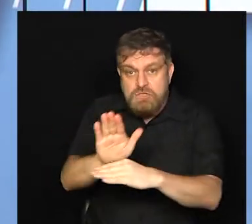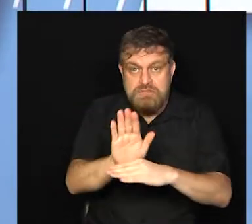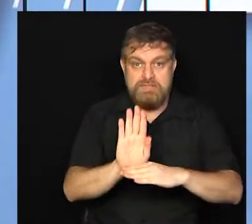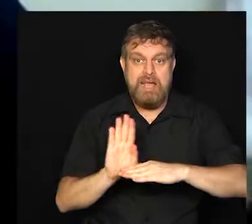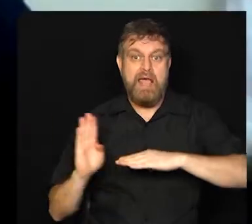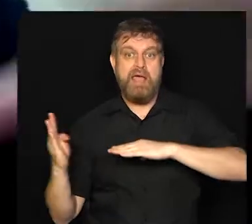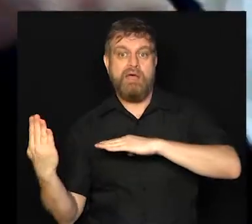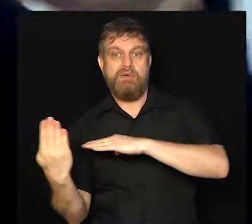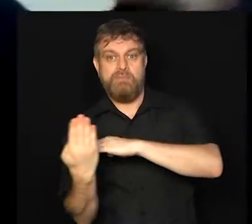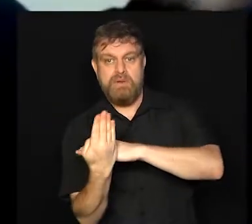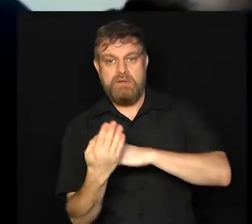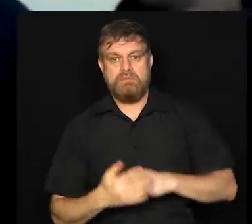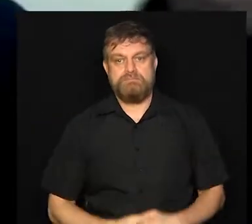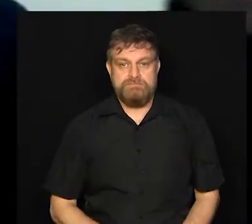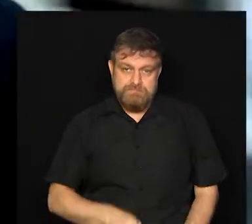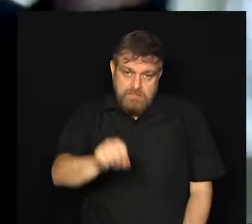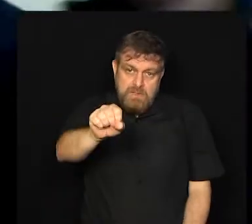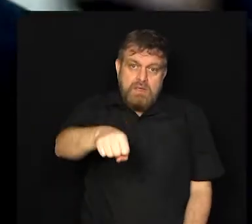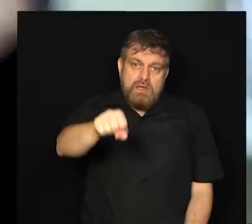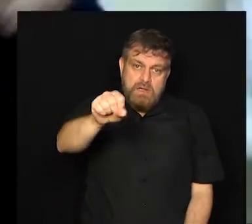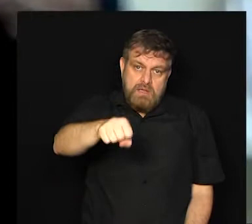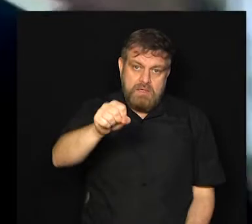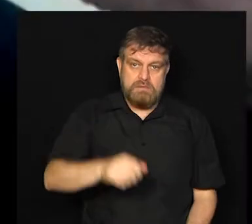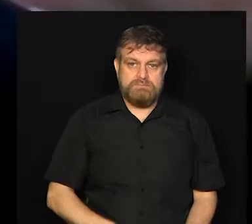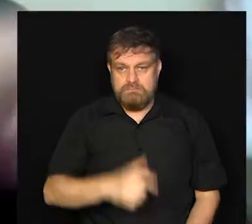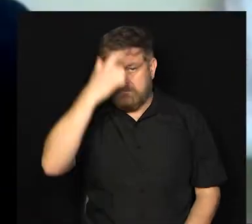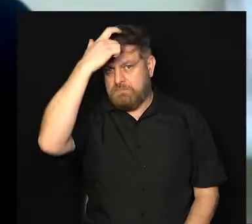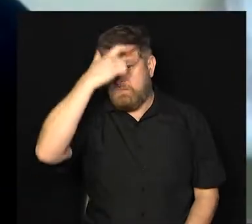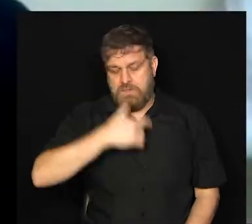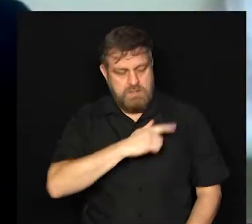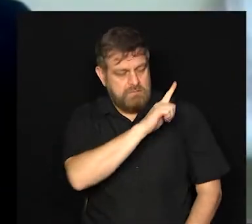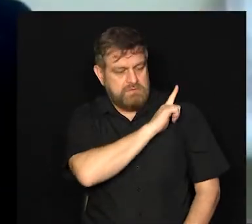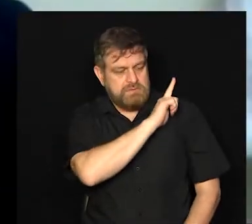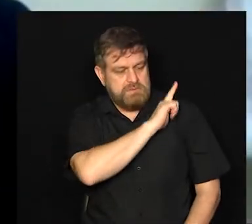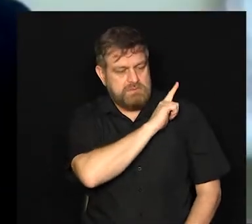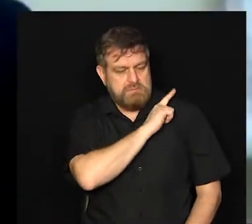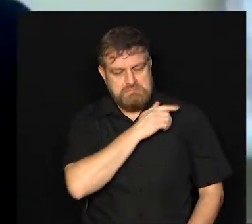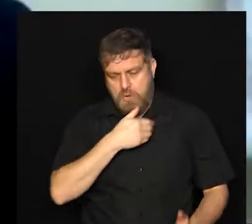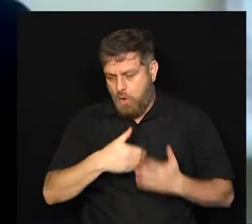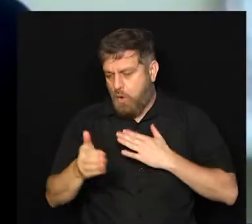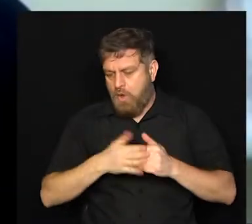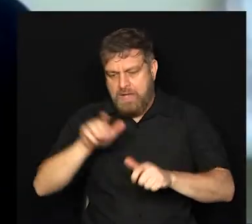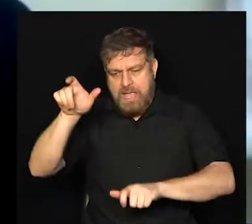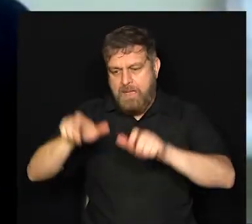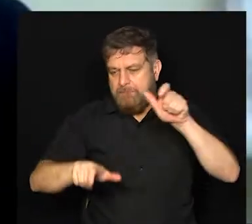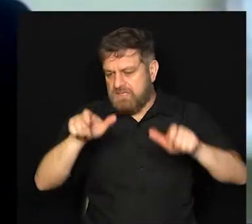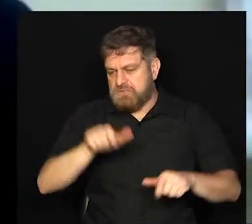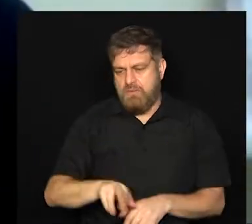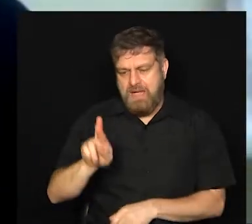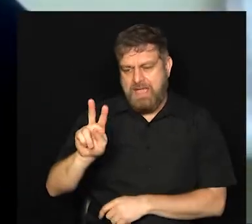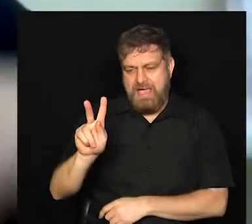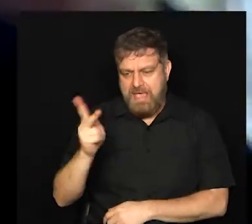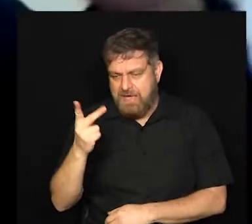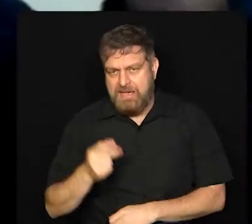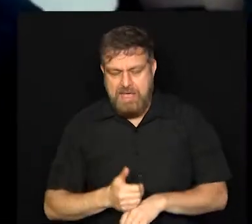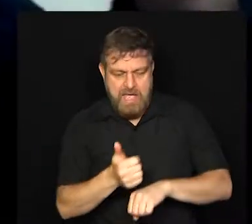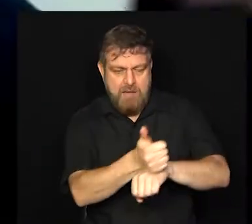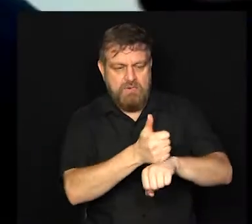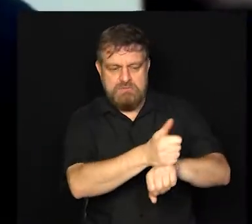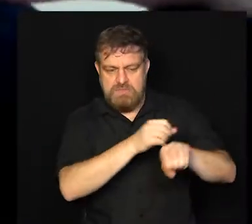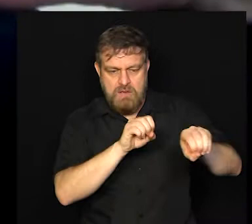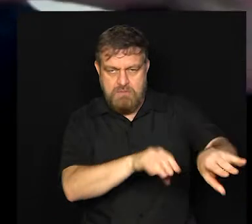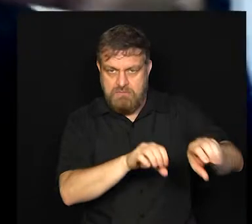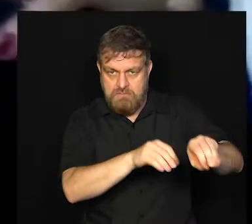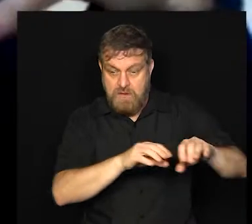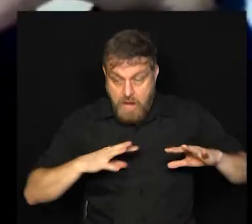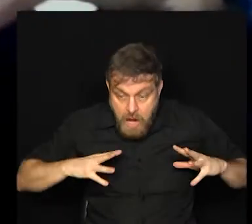né? Sim, e aí tanto faz, eu que estou na gestão, como a pessoa do RH, educadora,